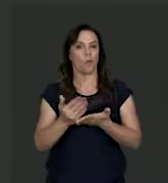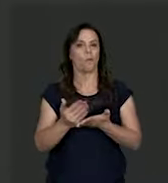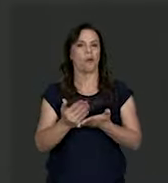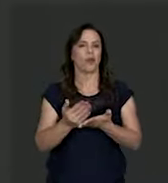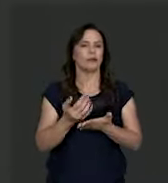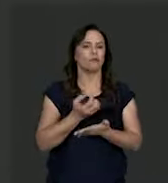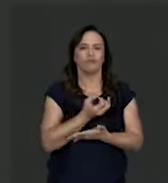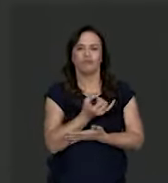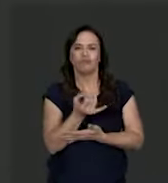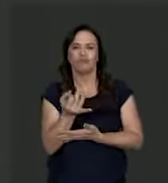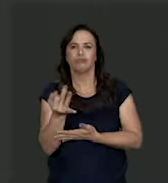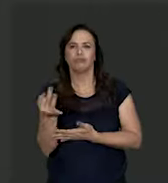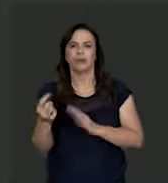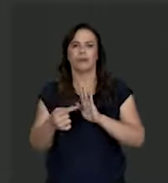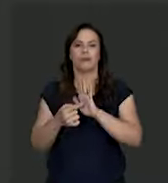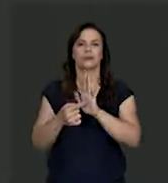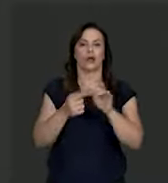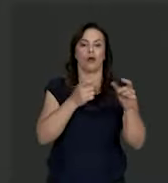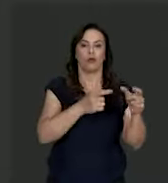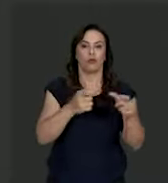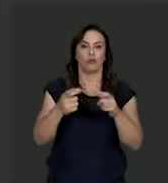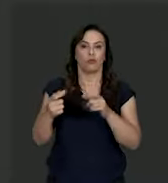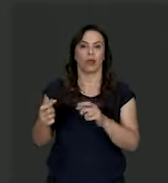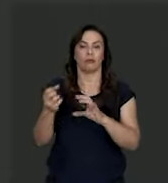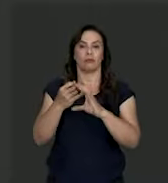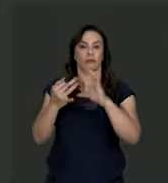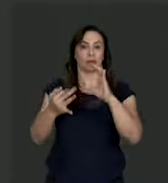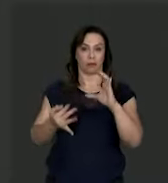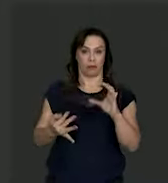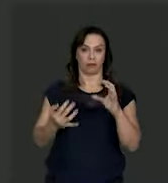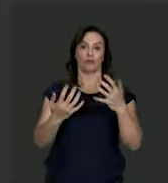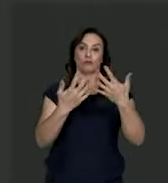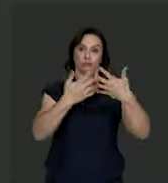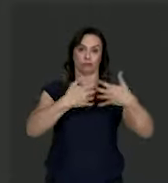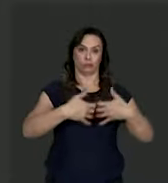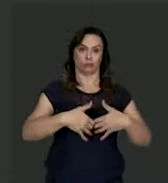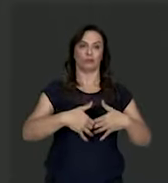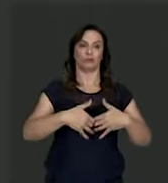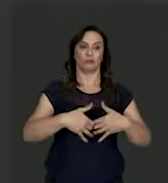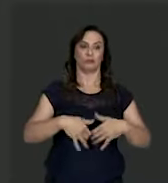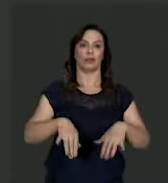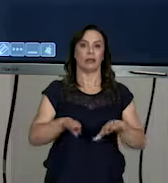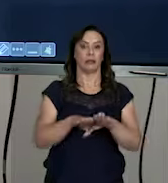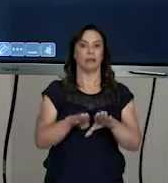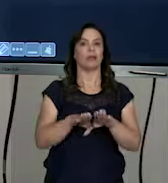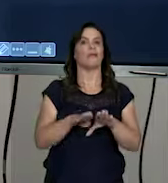maneira a indicar a localização da característica funcional e das